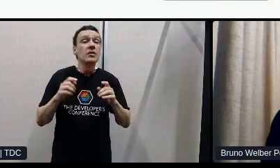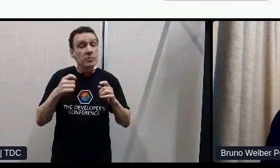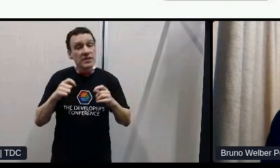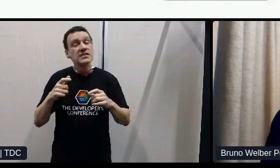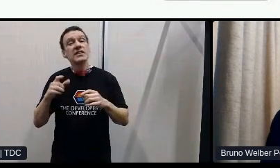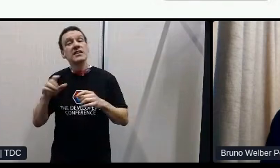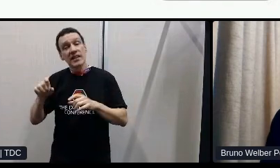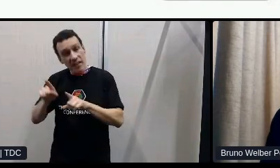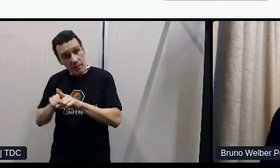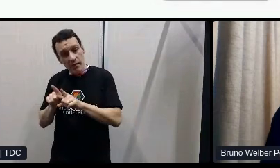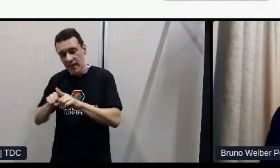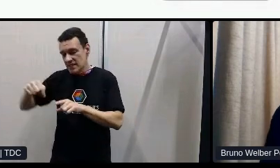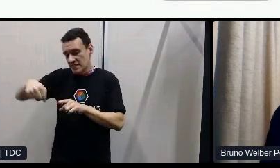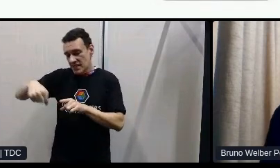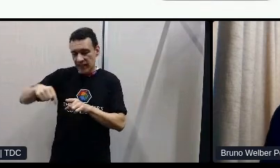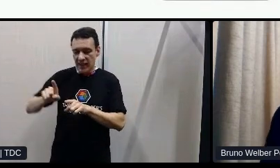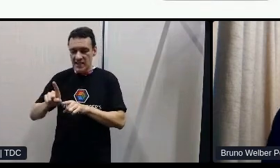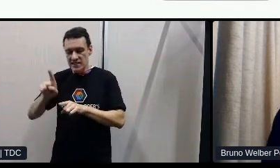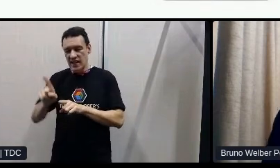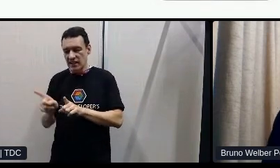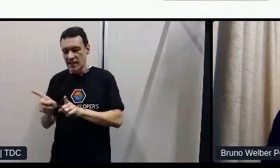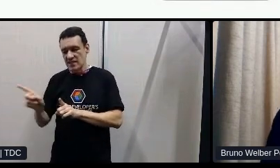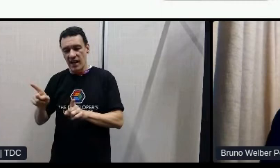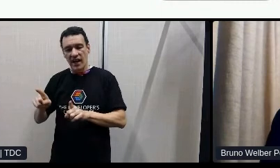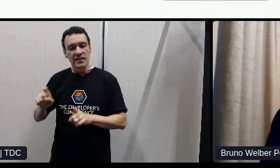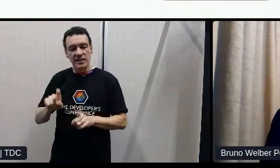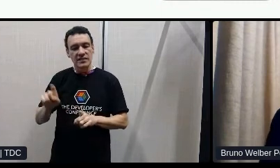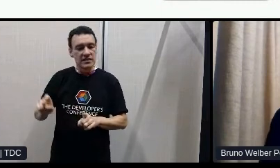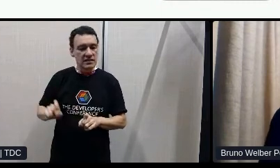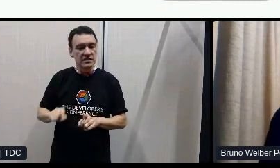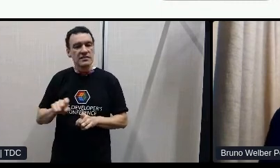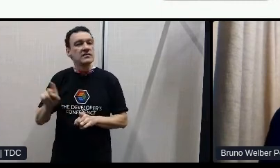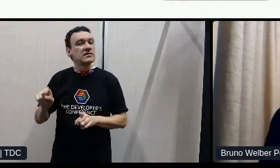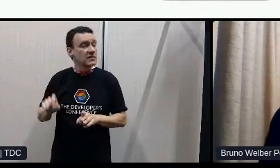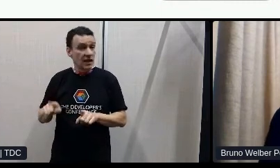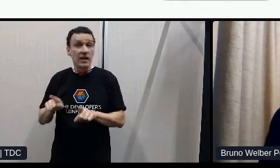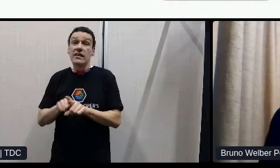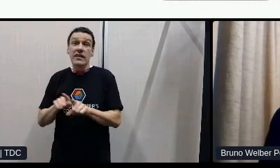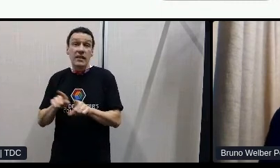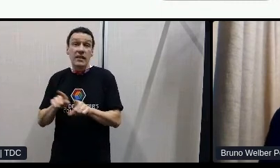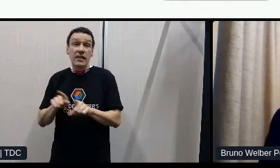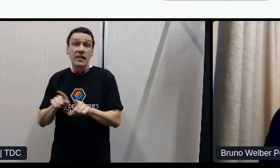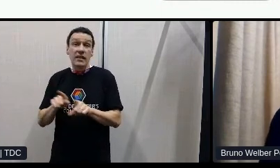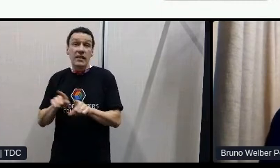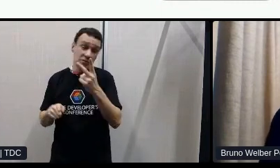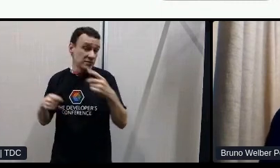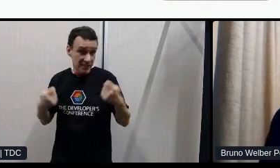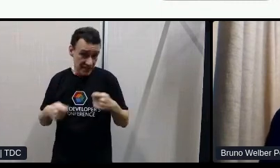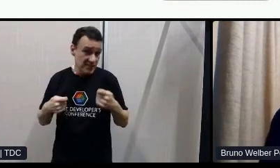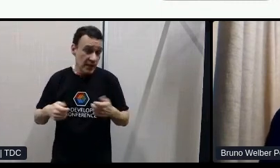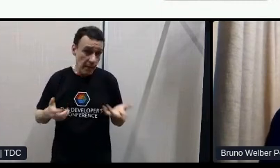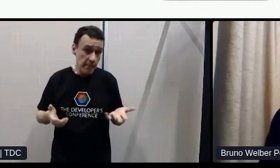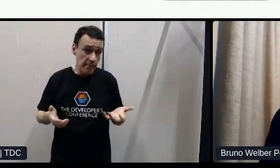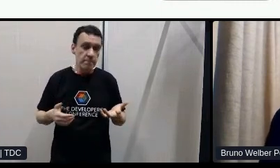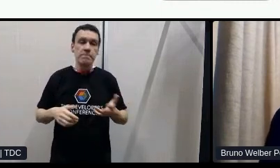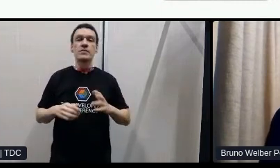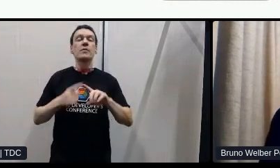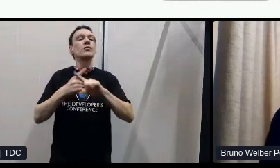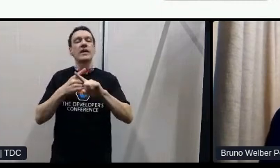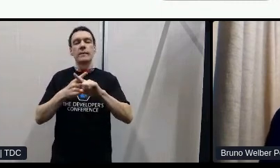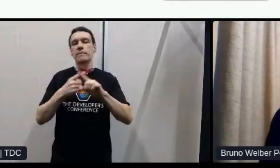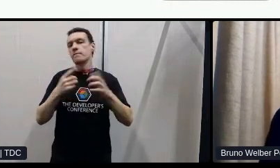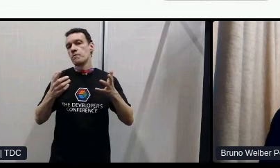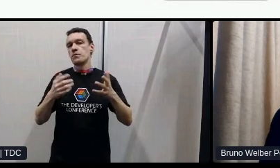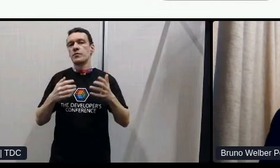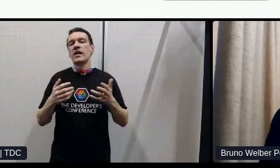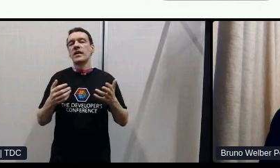também. Eu não posso me restringir ao Tab, porque o Tab, se for para esse mundo de leitor de tela, a gente